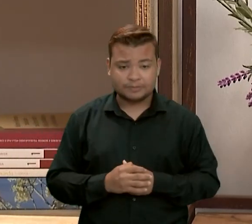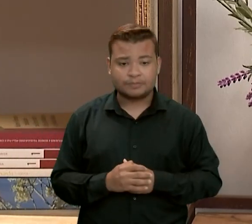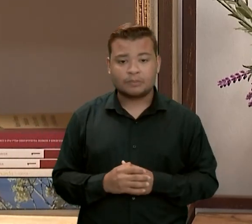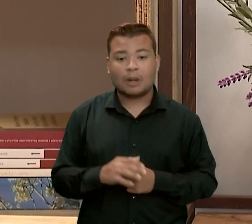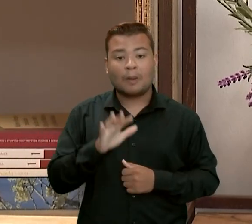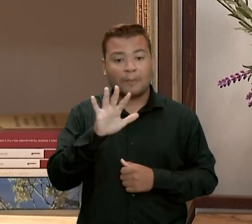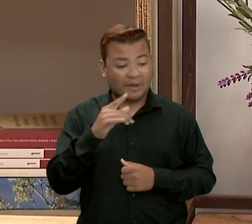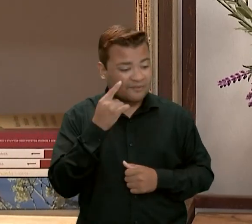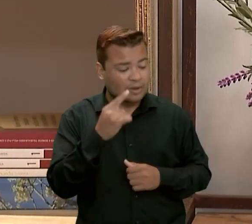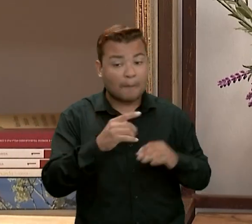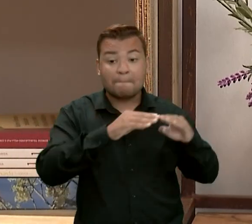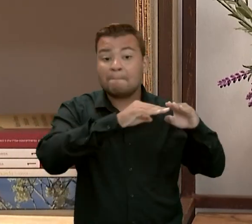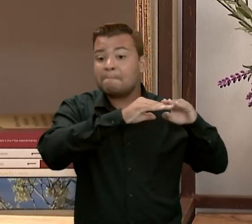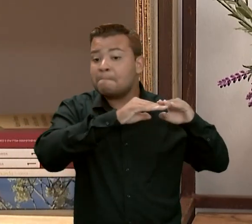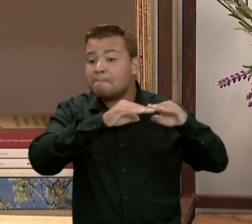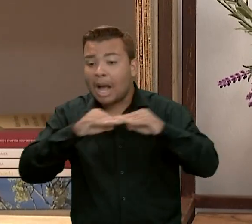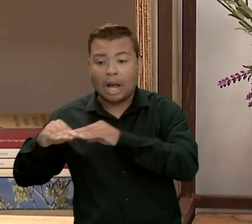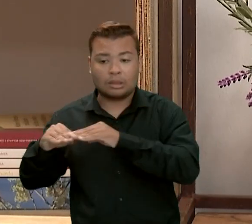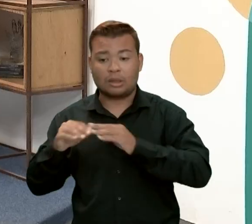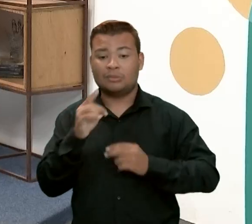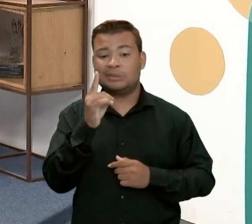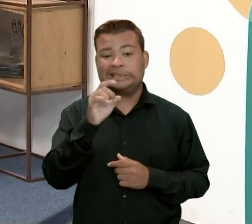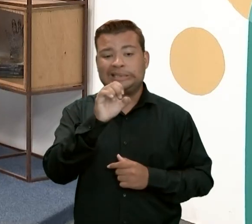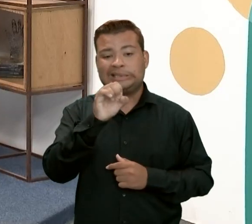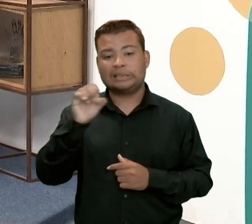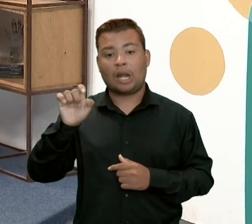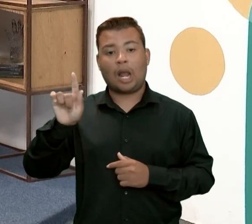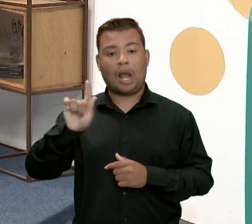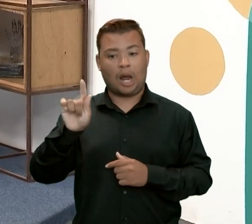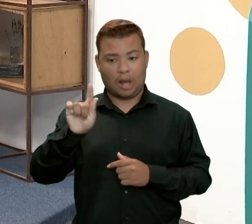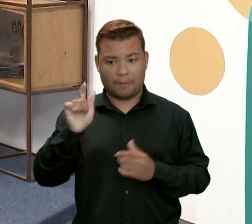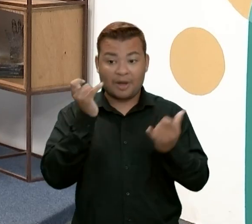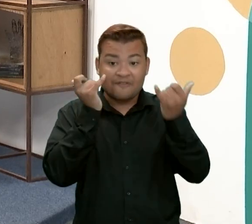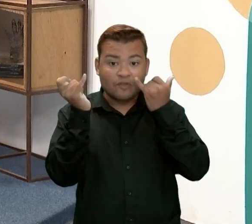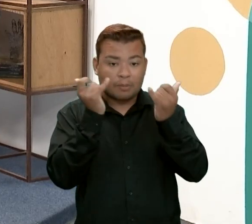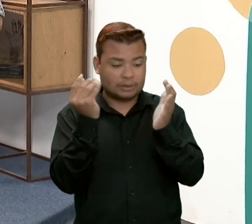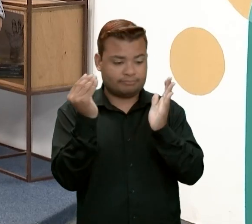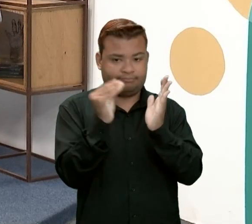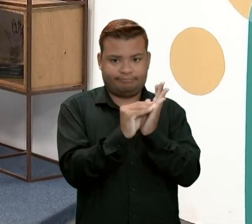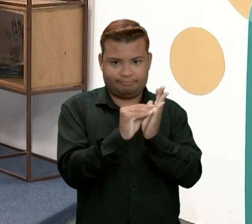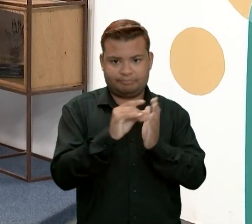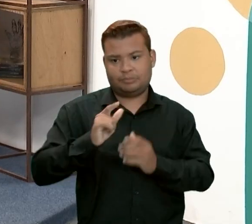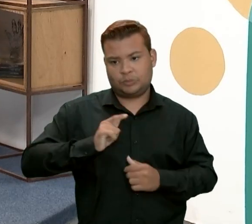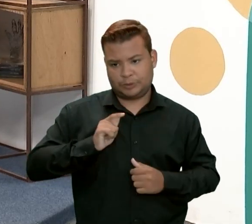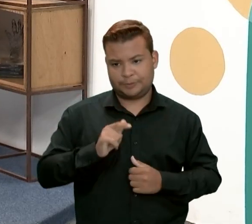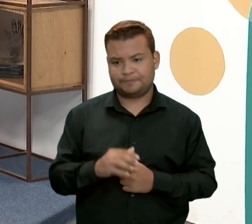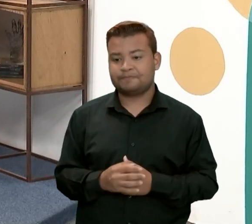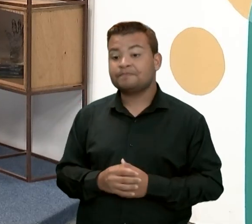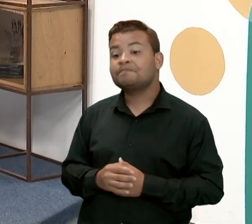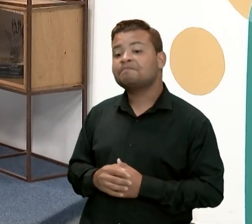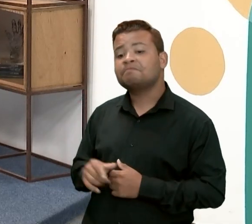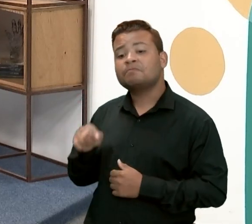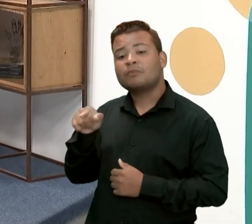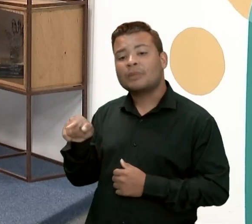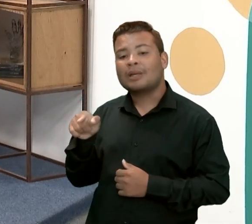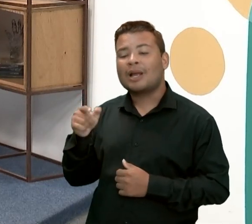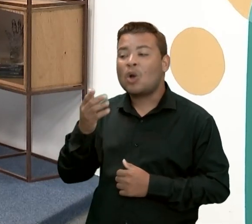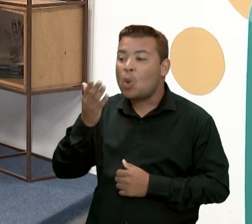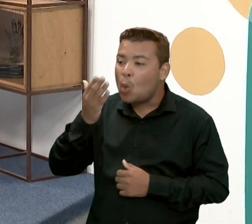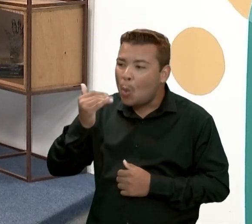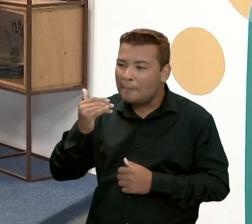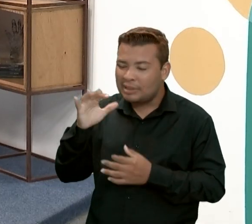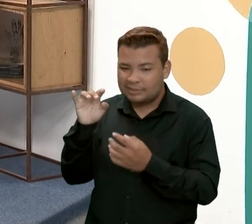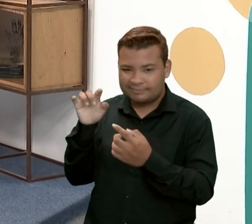100 gramas, eu consigo comparar. É mais fácil, fica mais porcionado, né? Exatamente. E se tratando de comida do futuro, gente, a gente precisa